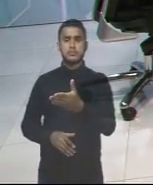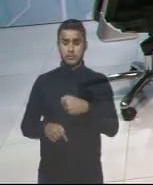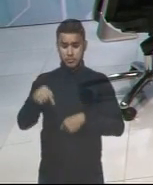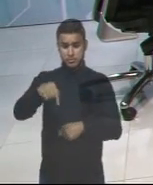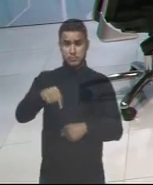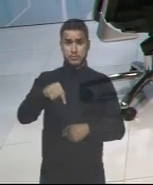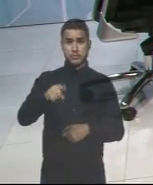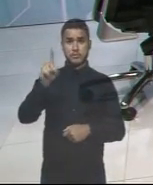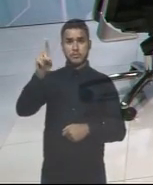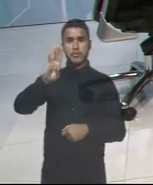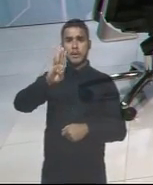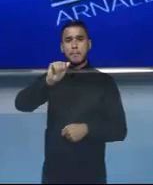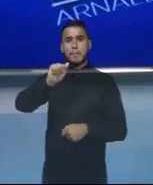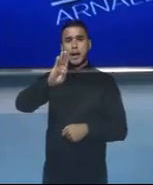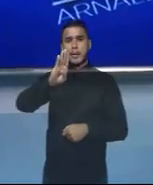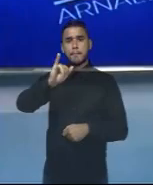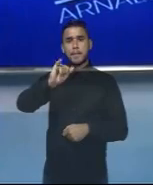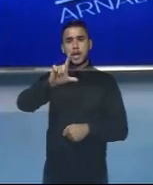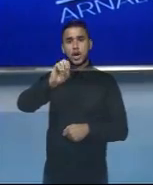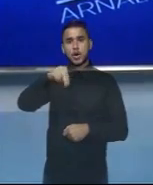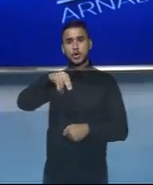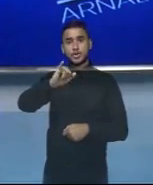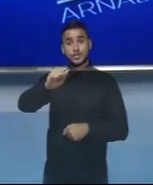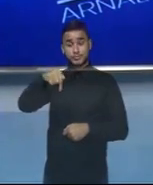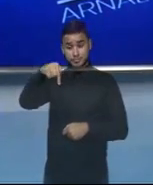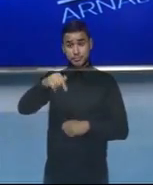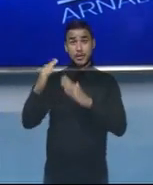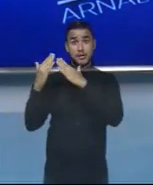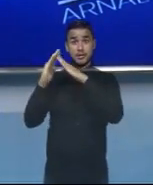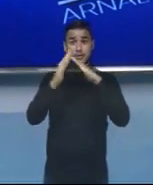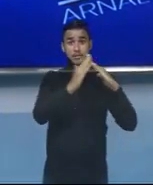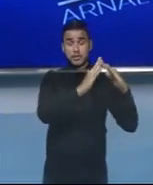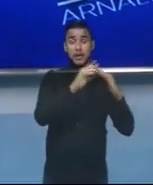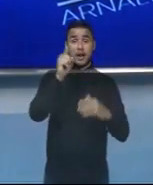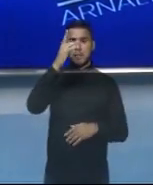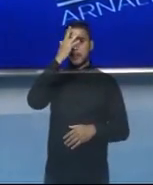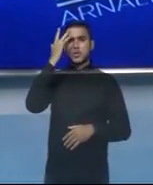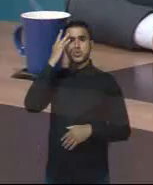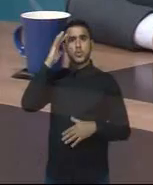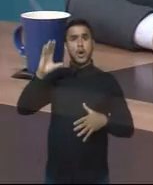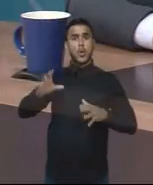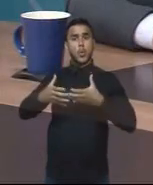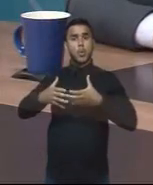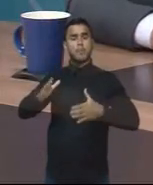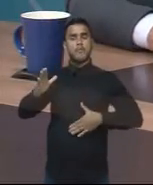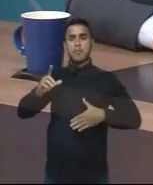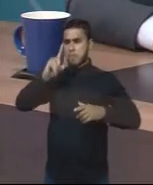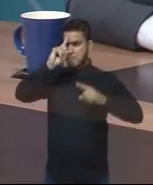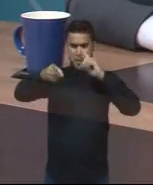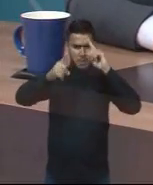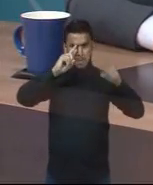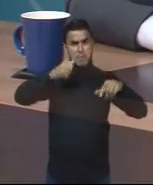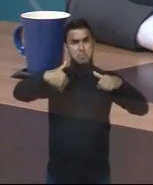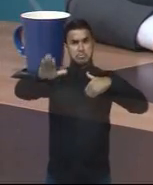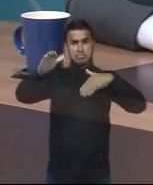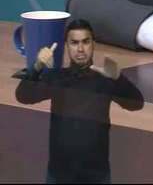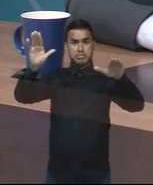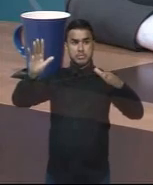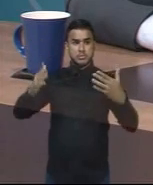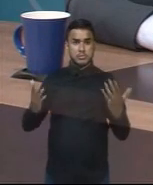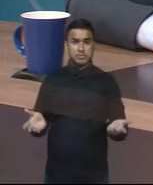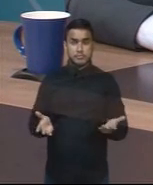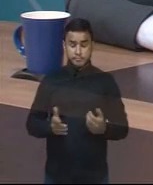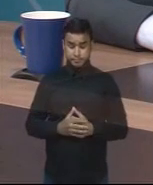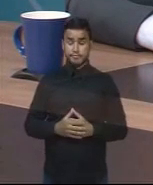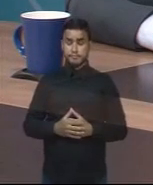no conjunto Babilônia, aqui em Fortaleza. Sei. É bom que se diga. Doutor Rui, é evidente que